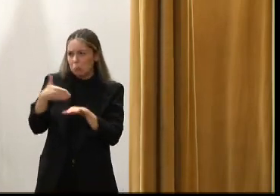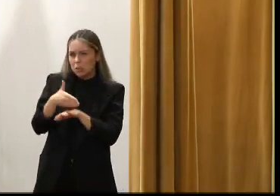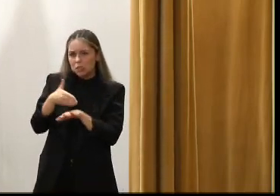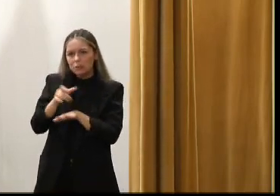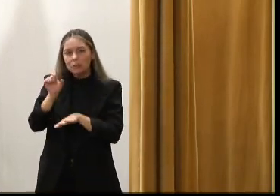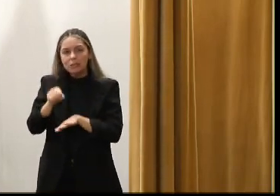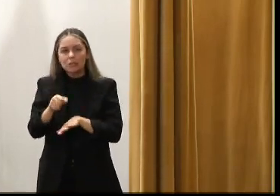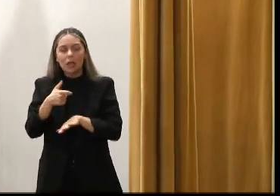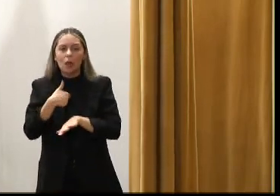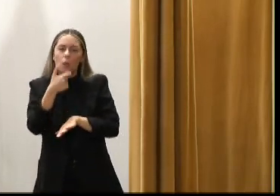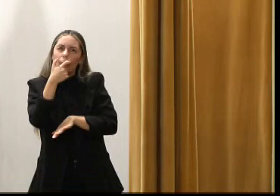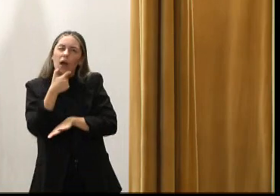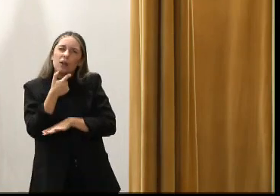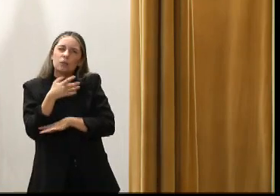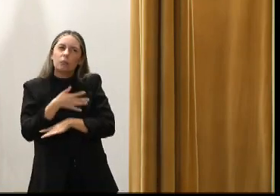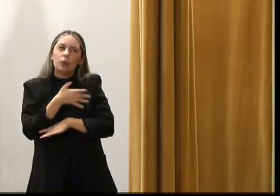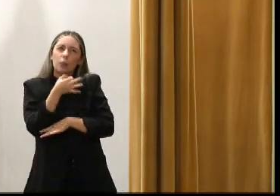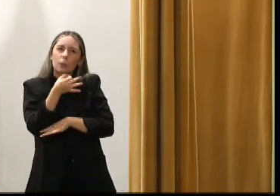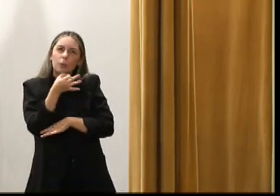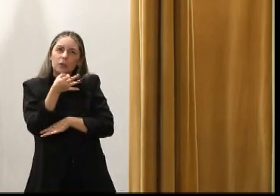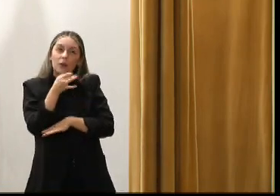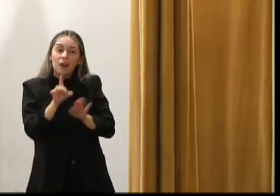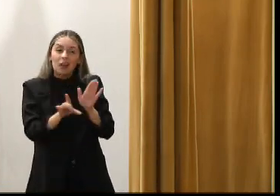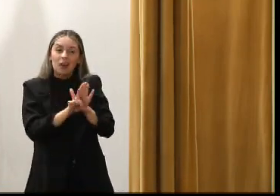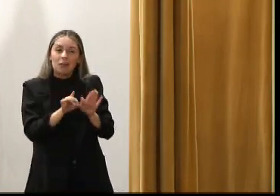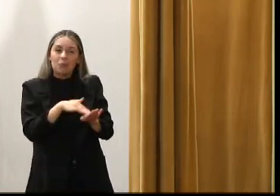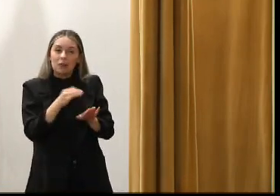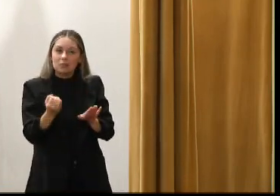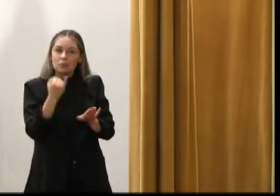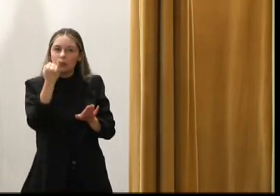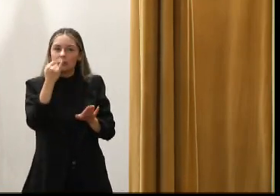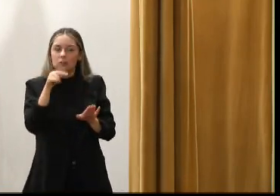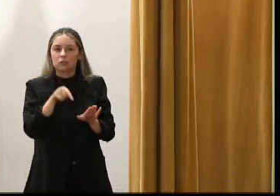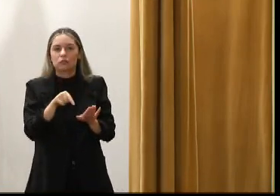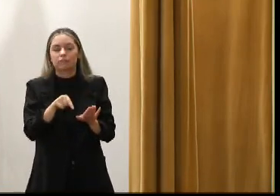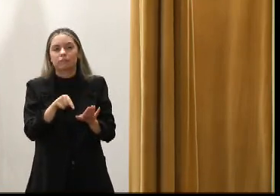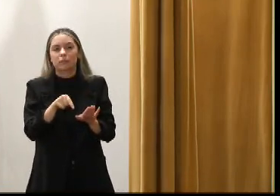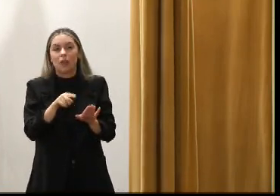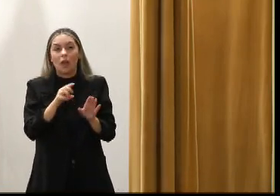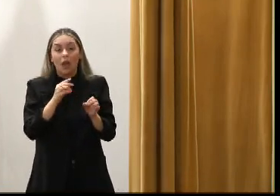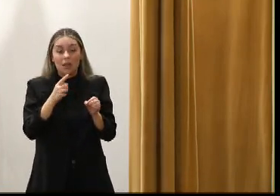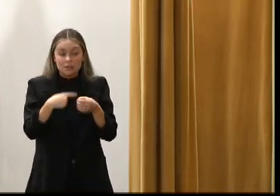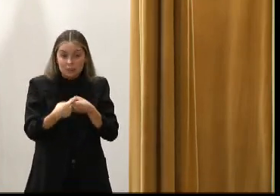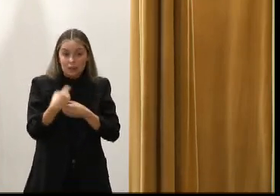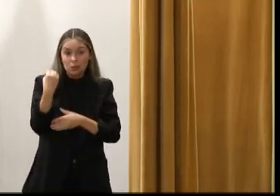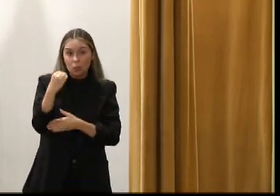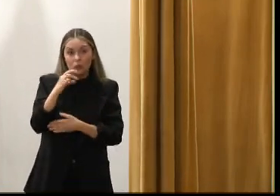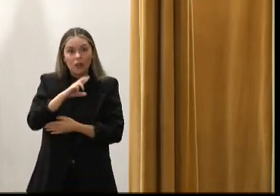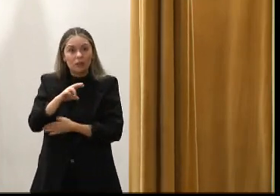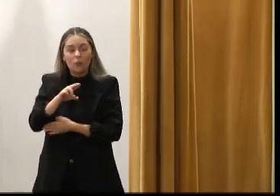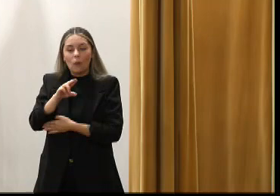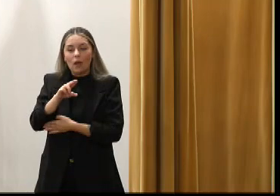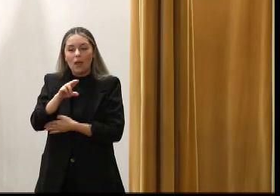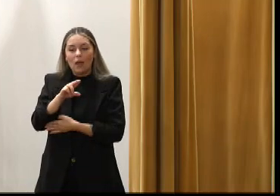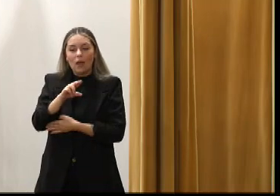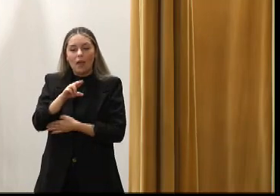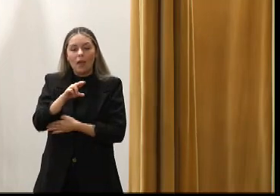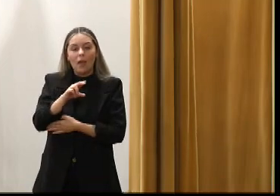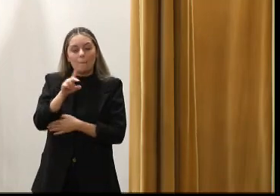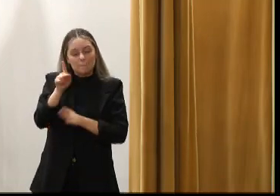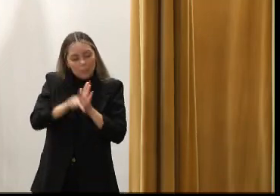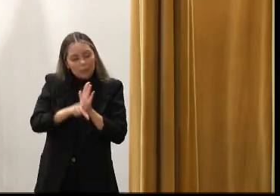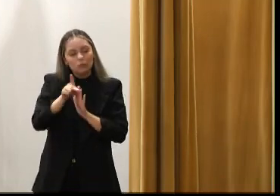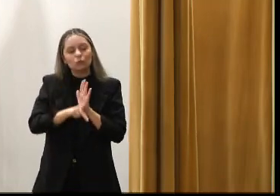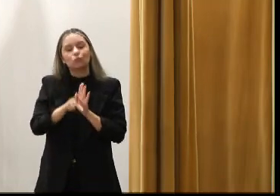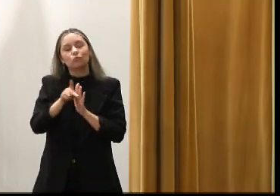Eu considero, talvez, a lei mais importante do município, não é nem a sua lei orgânica, é o plano diretor